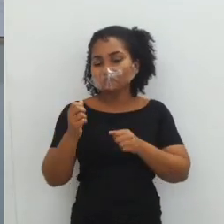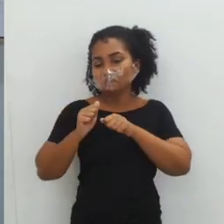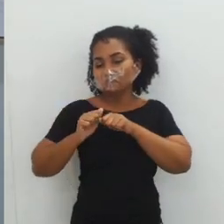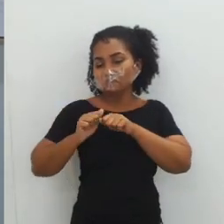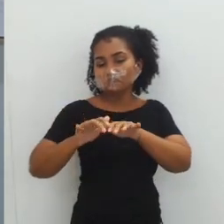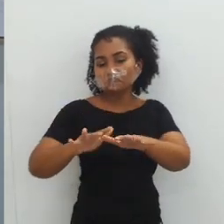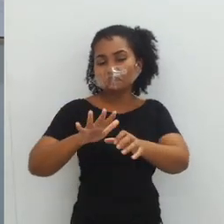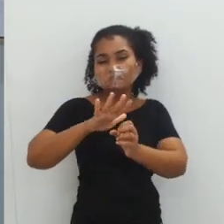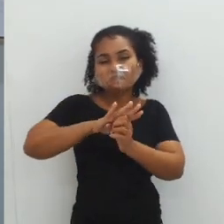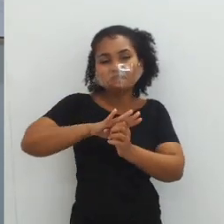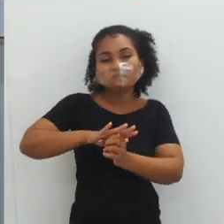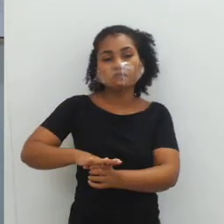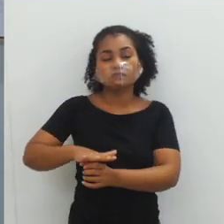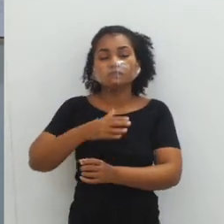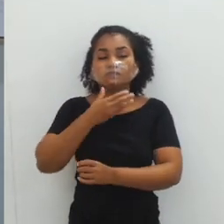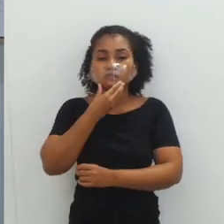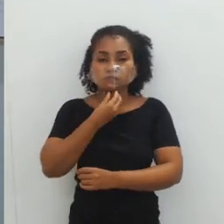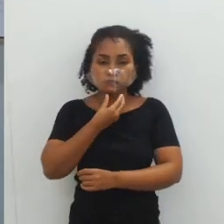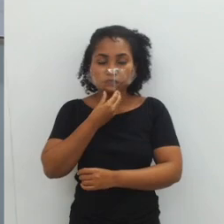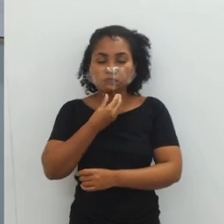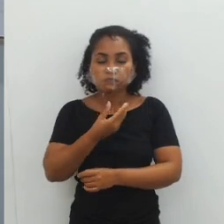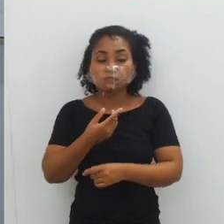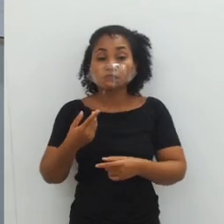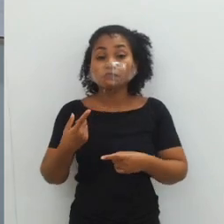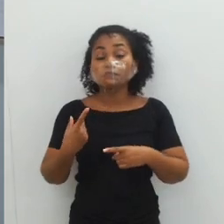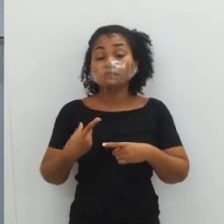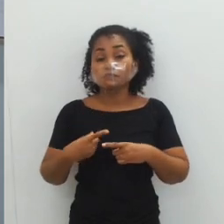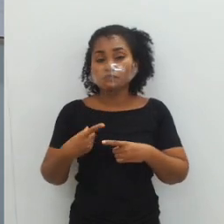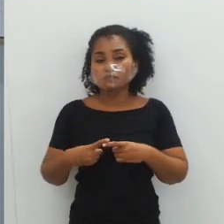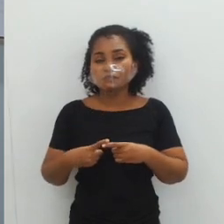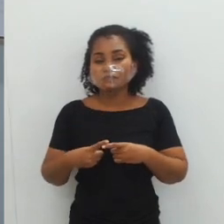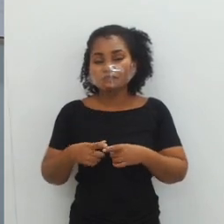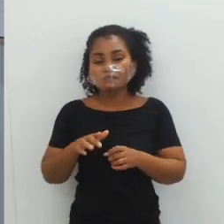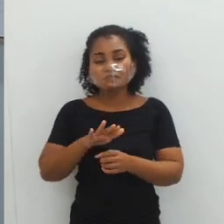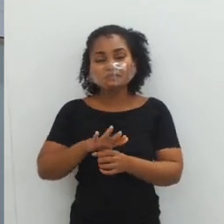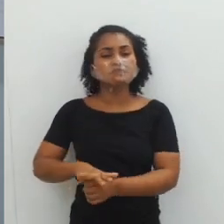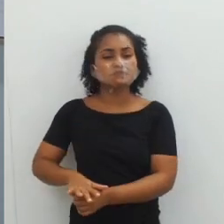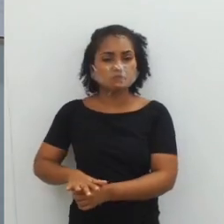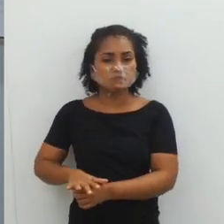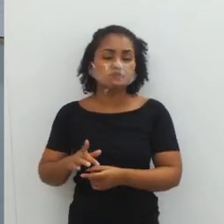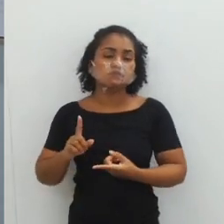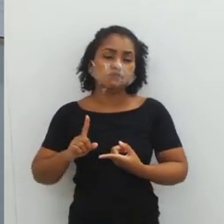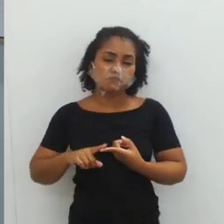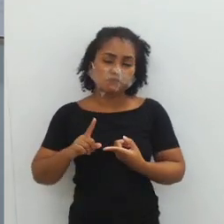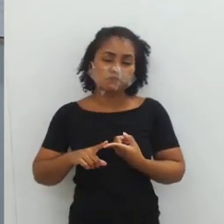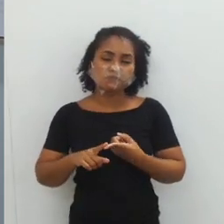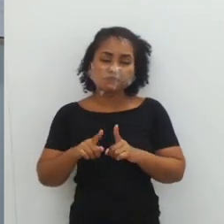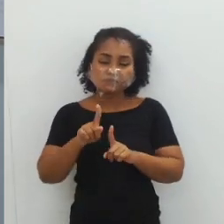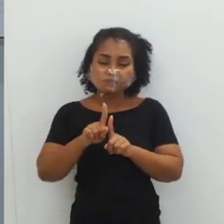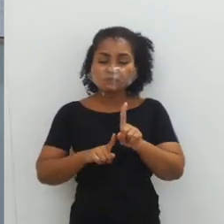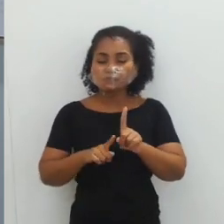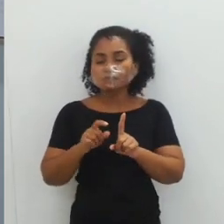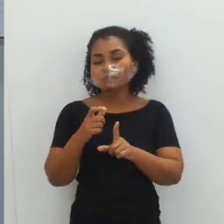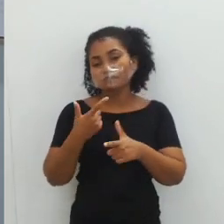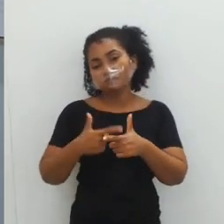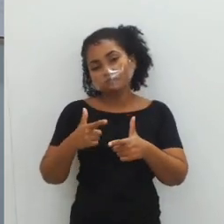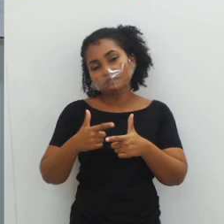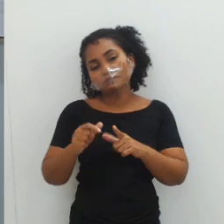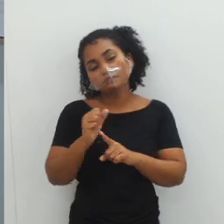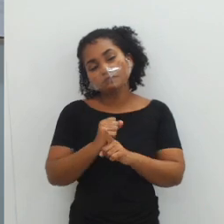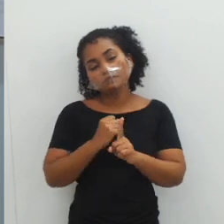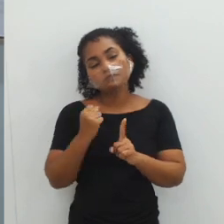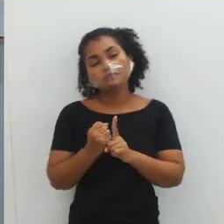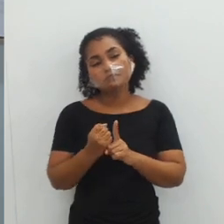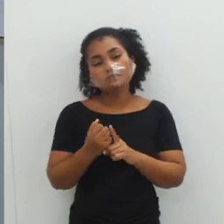do machismo para minimizar também essas desigualdades sociais. Porque quando a